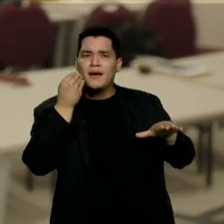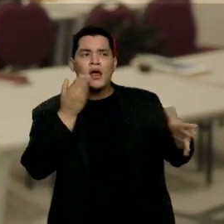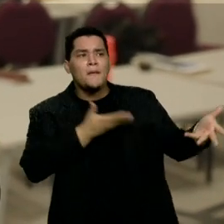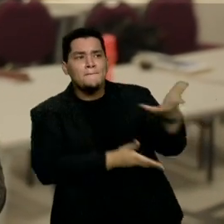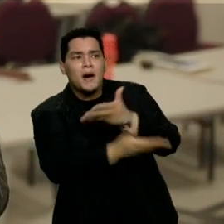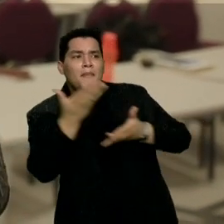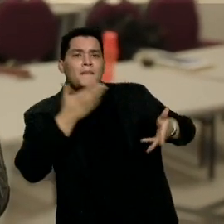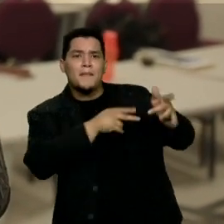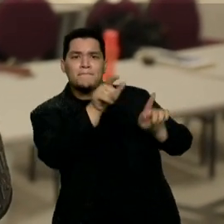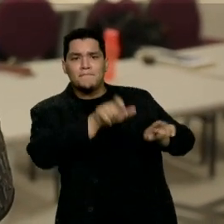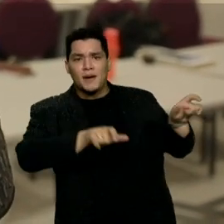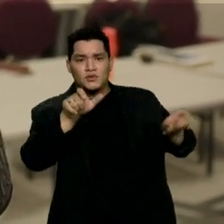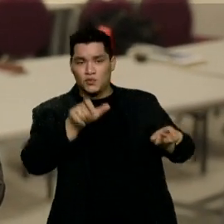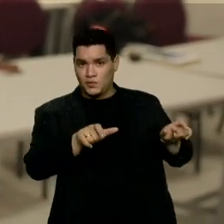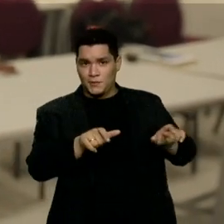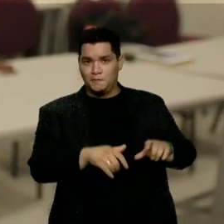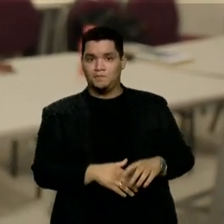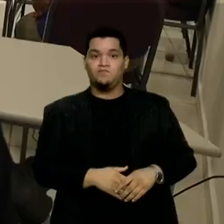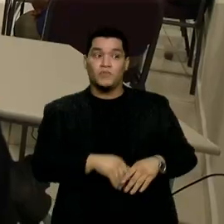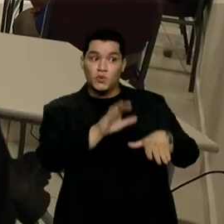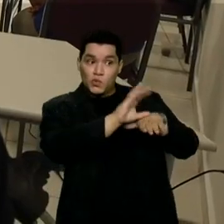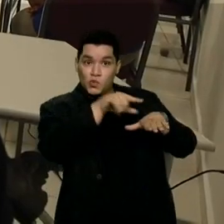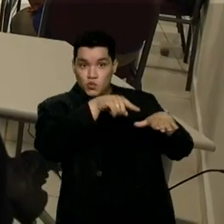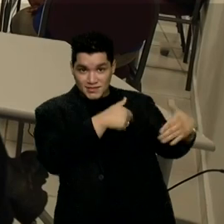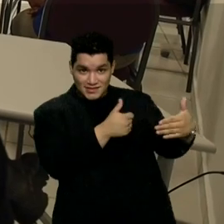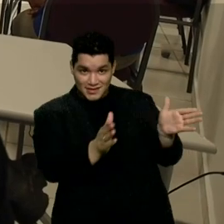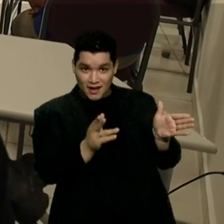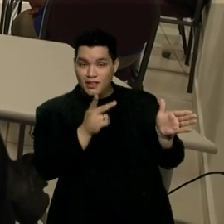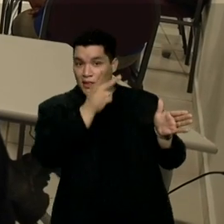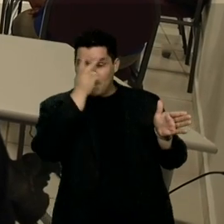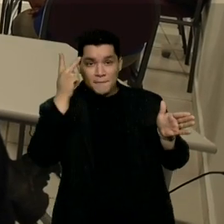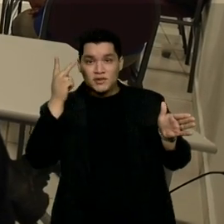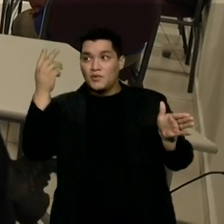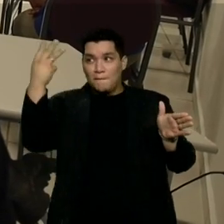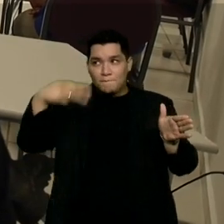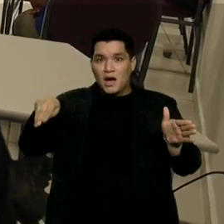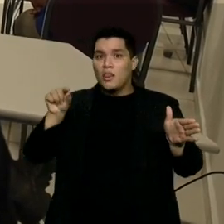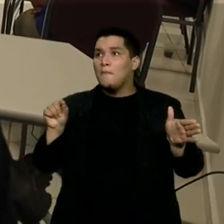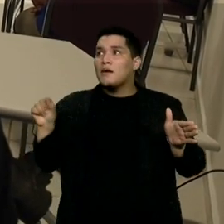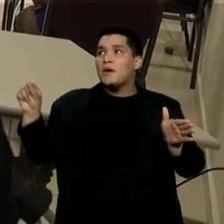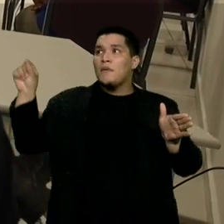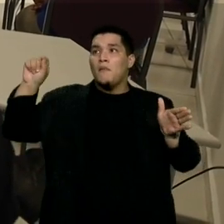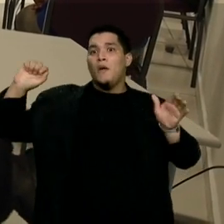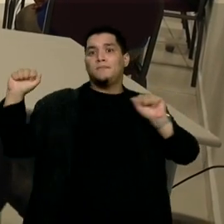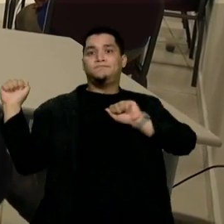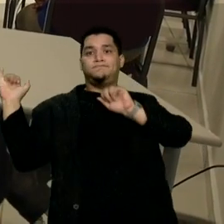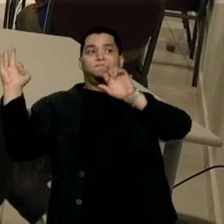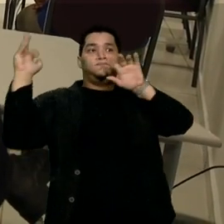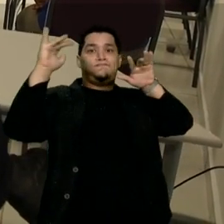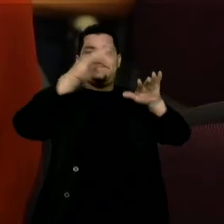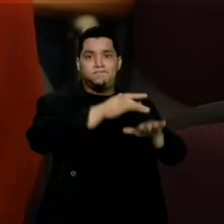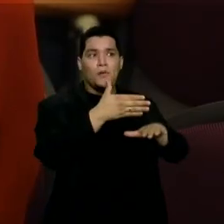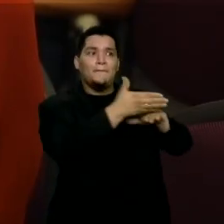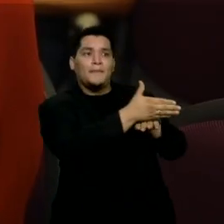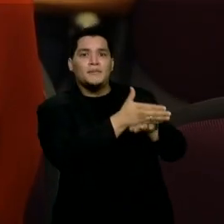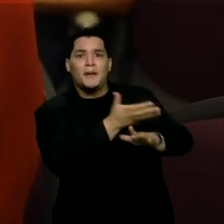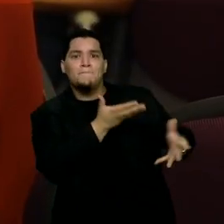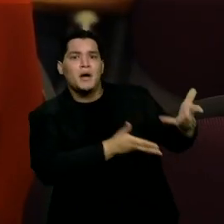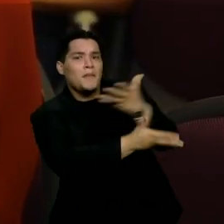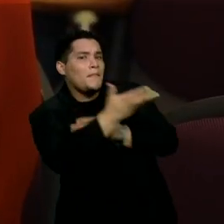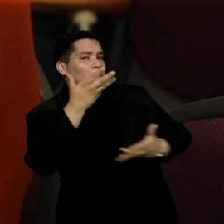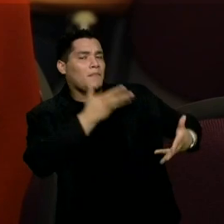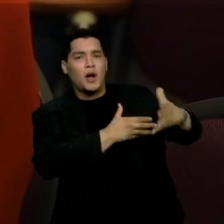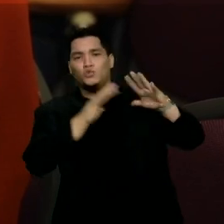de todos os estad do Maranhão que trabalham com o tema bem como instrutores de todo o Brasil e o assunto né O tema